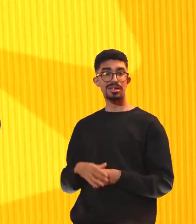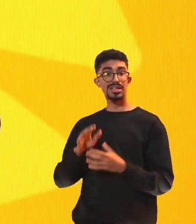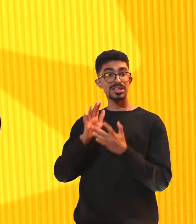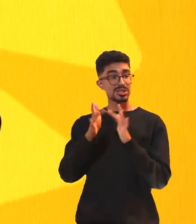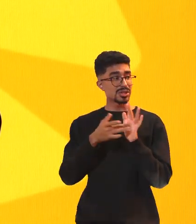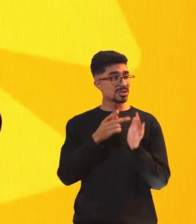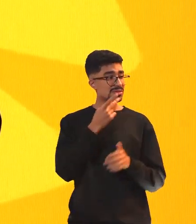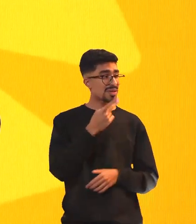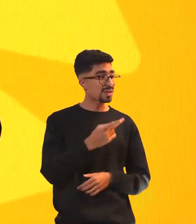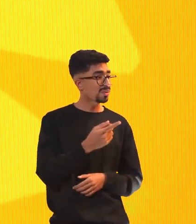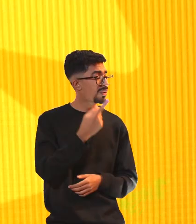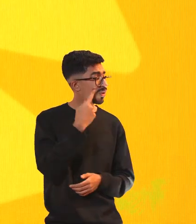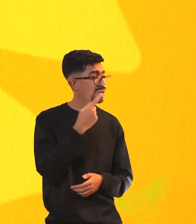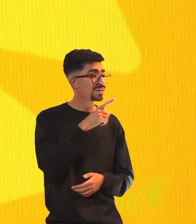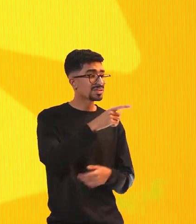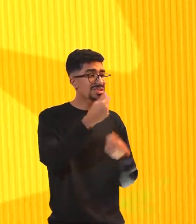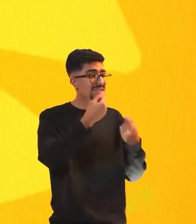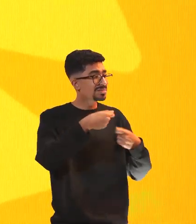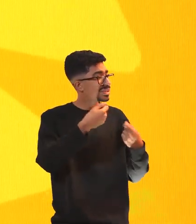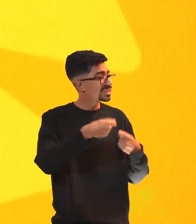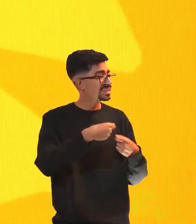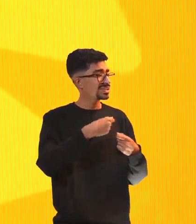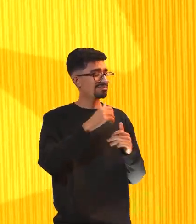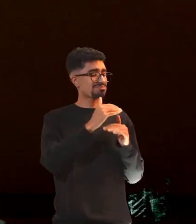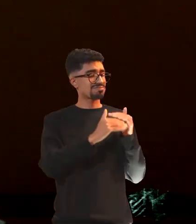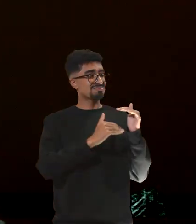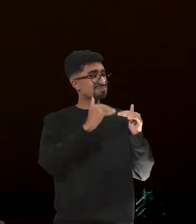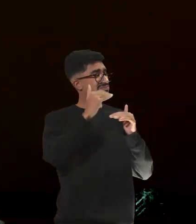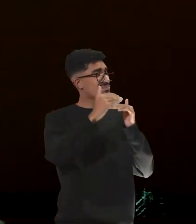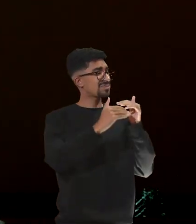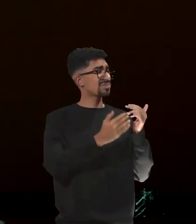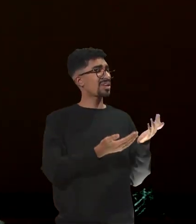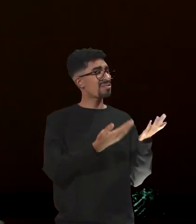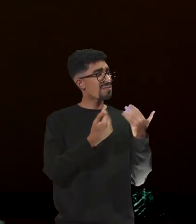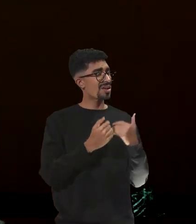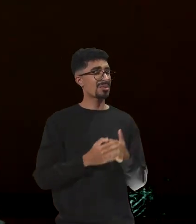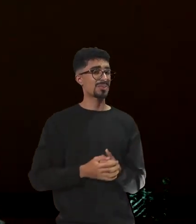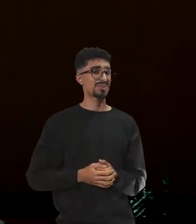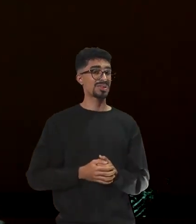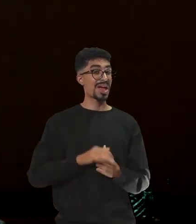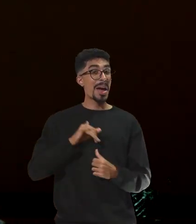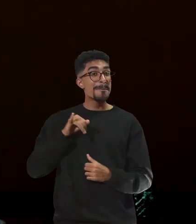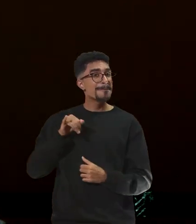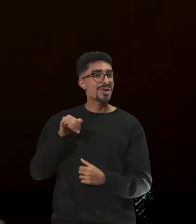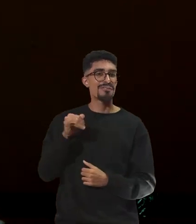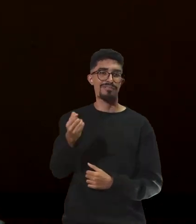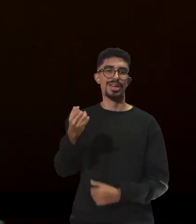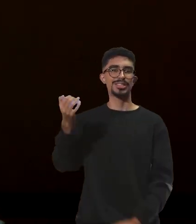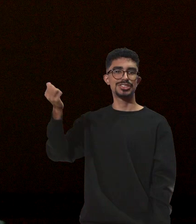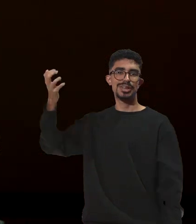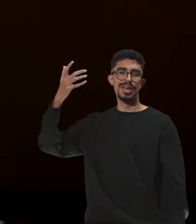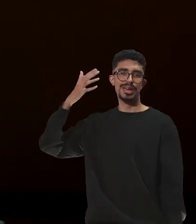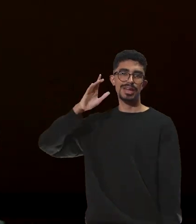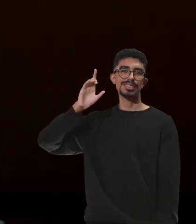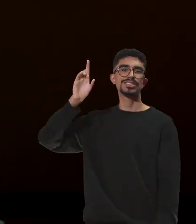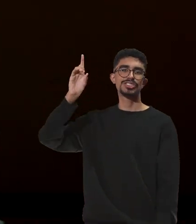diferente. Aproveite a graça. A graça foi paga por um alto preço na